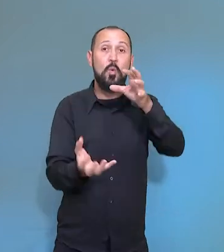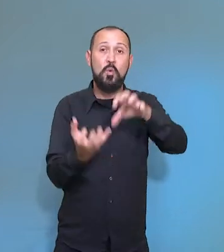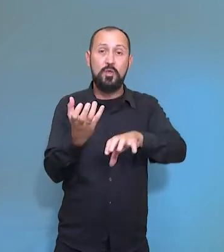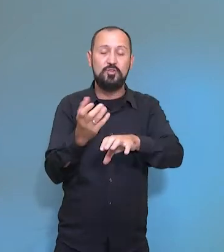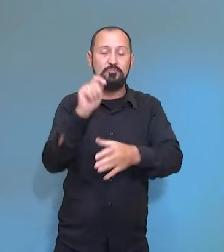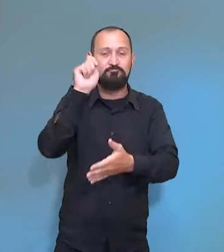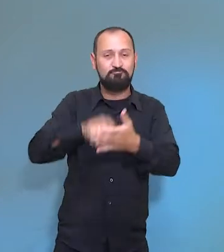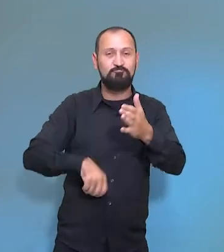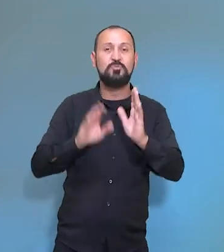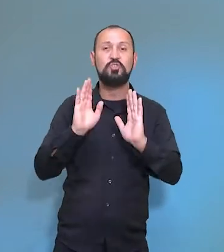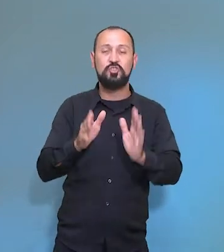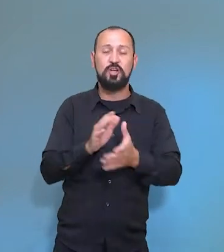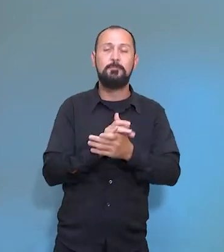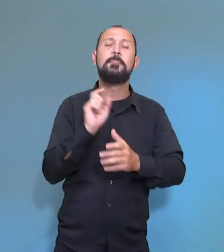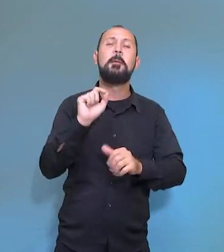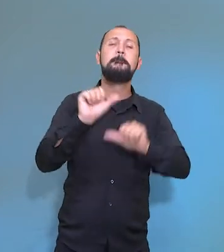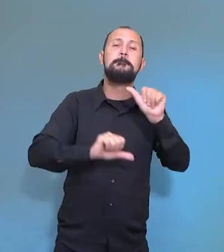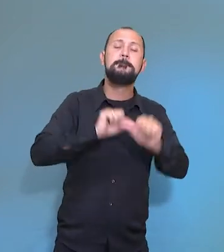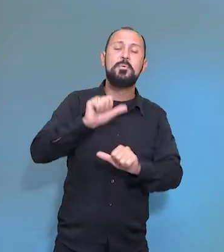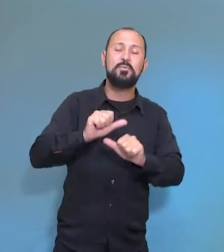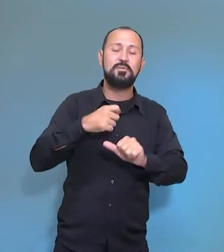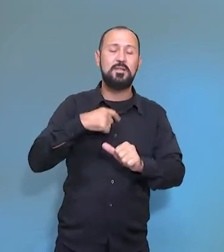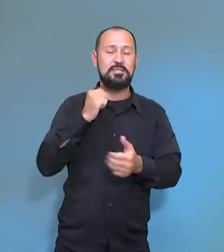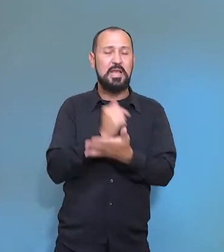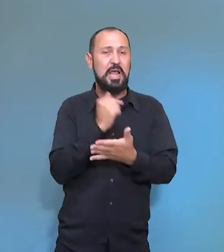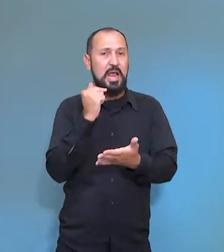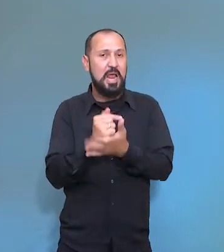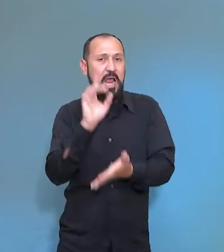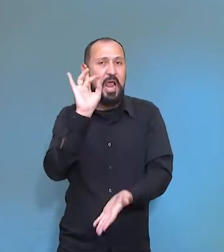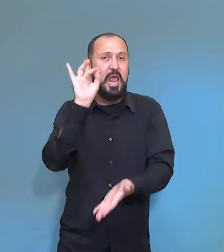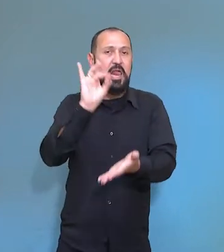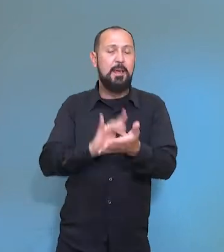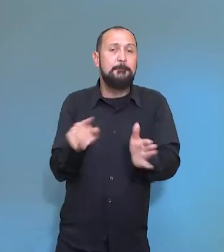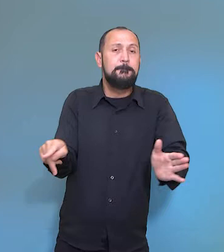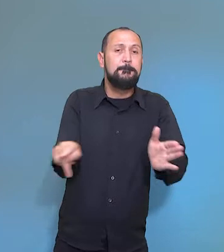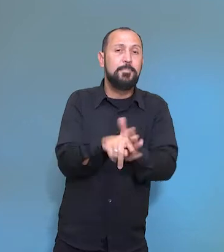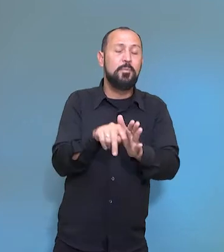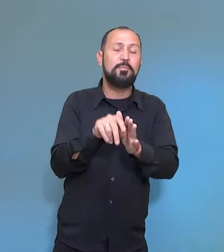Congresso Nacional. E quem vai explicar o que muda com essa nova realidade